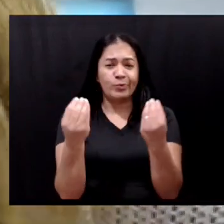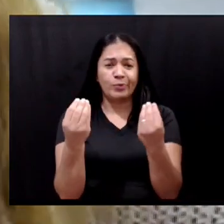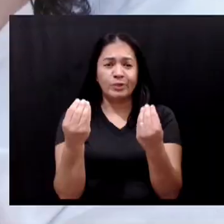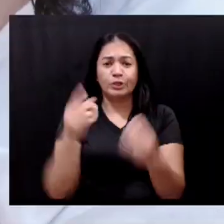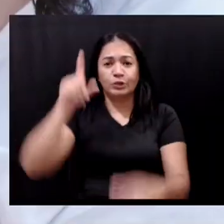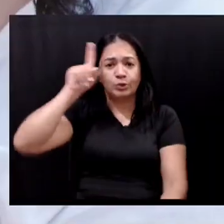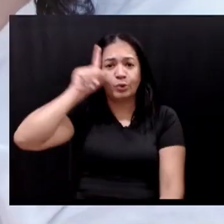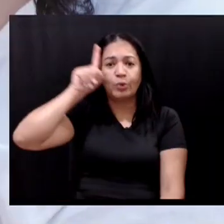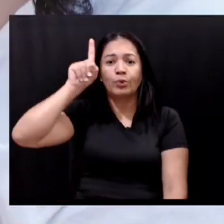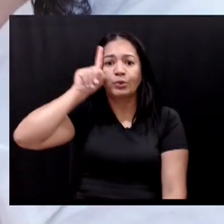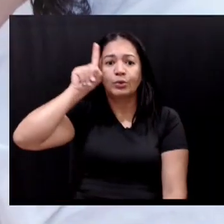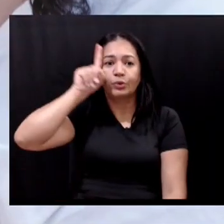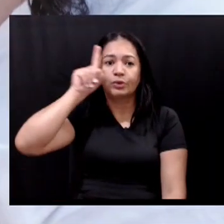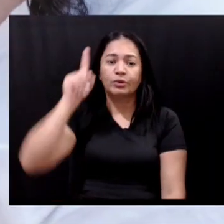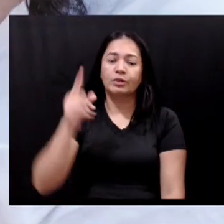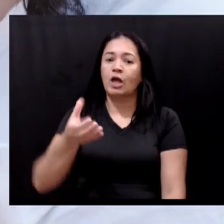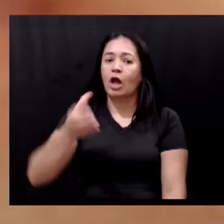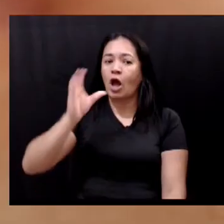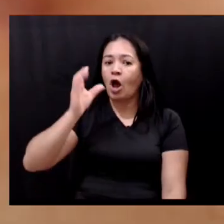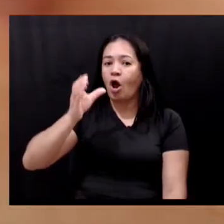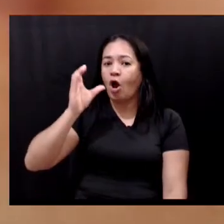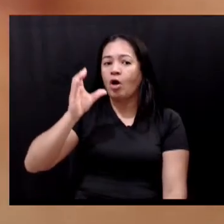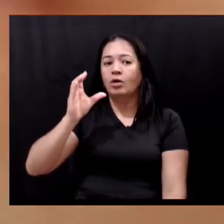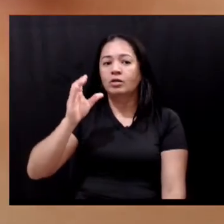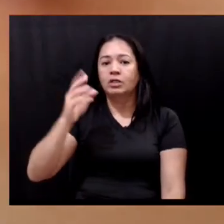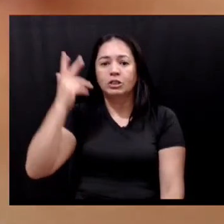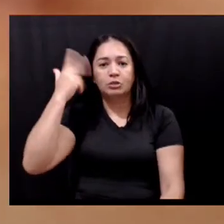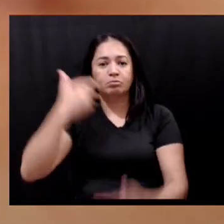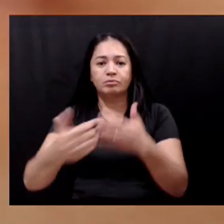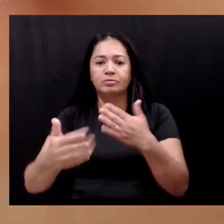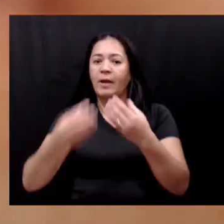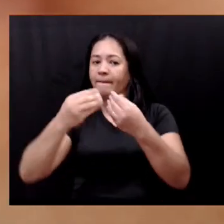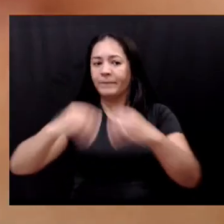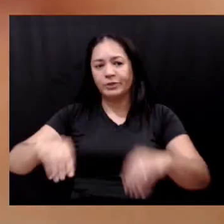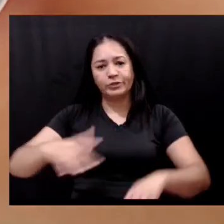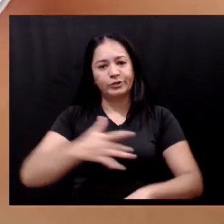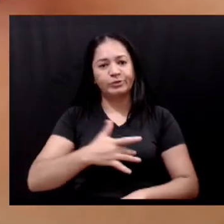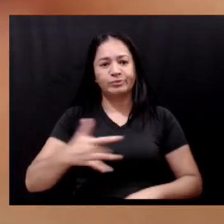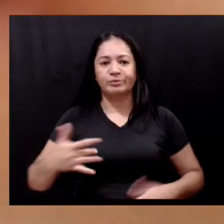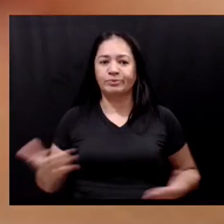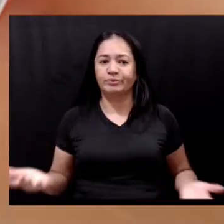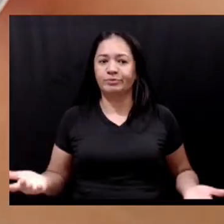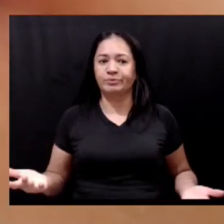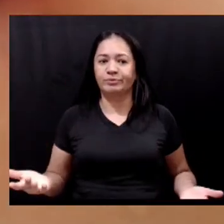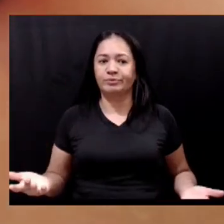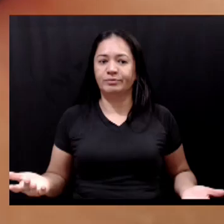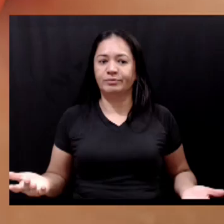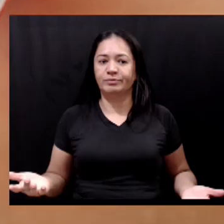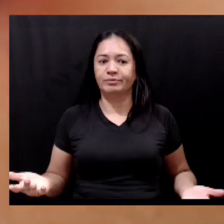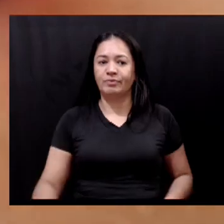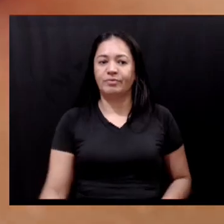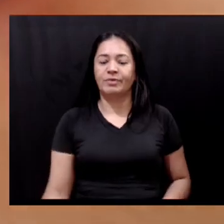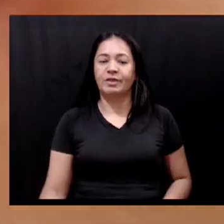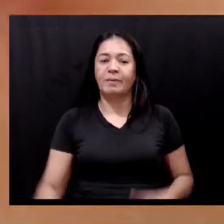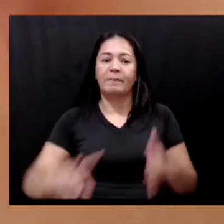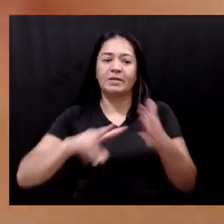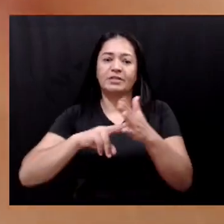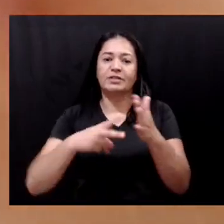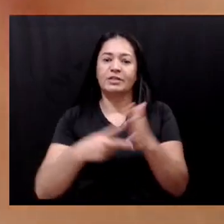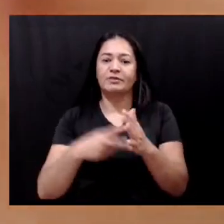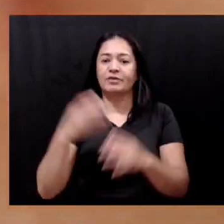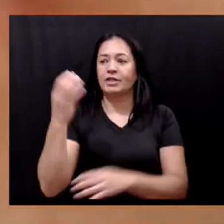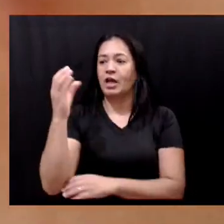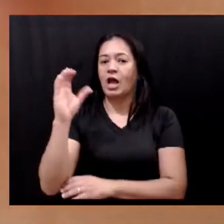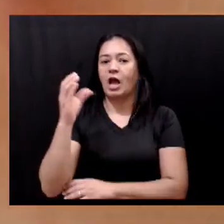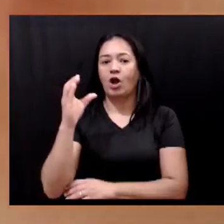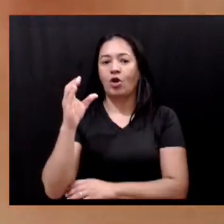Coca Zero ou a Coca normal vai fazer mal. São excessos. Não quer dizer que a Coca Zero, por ela não ter açúcar, ela